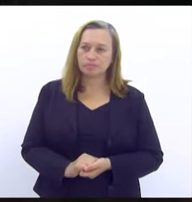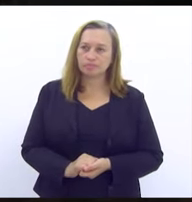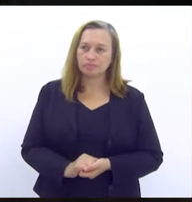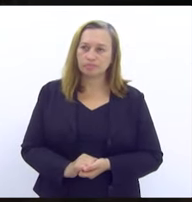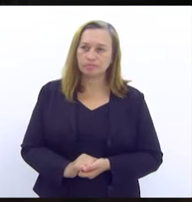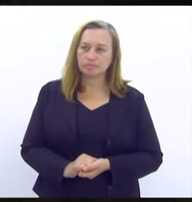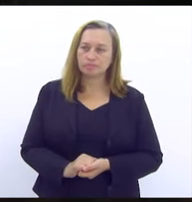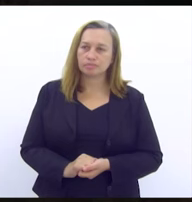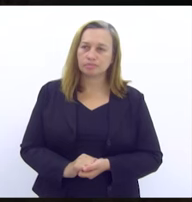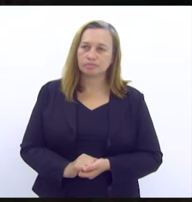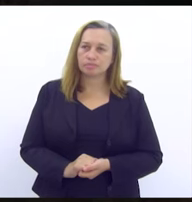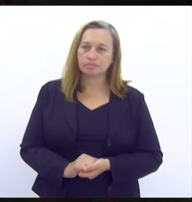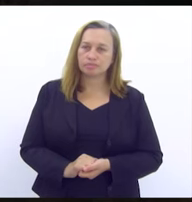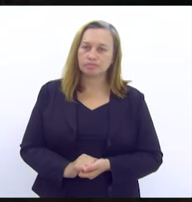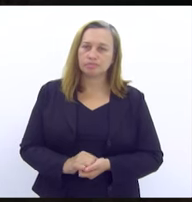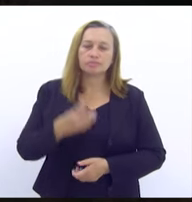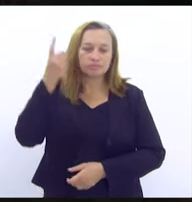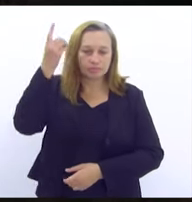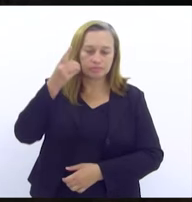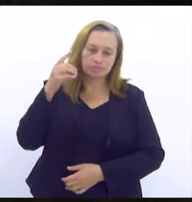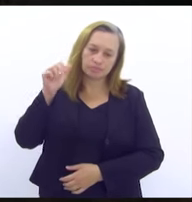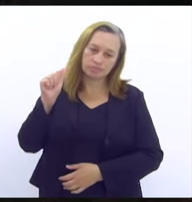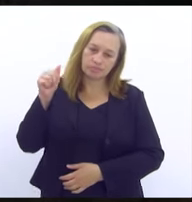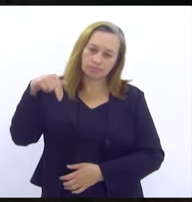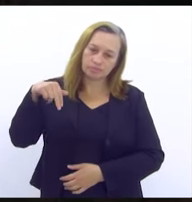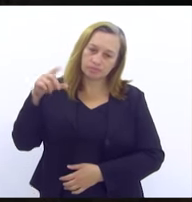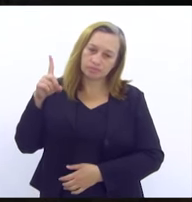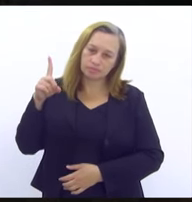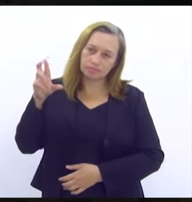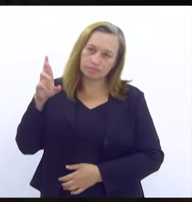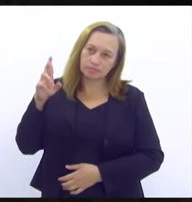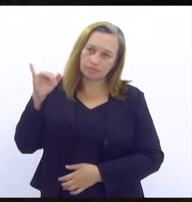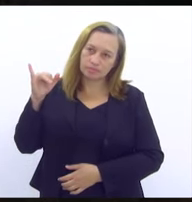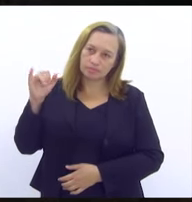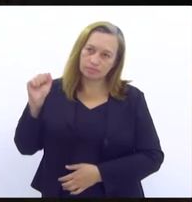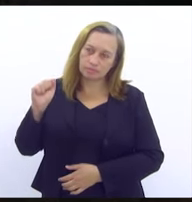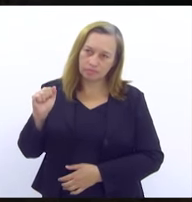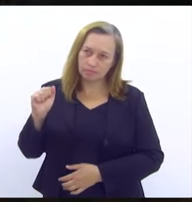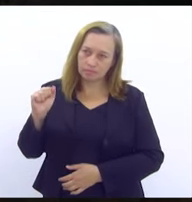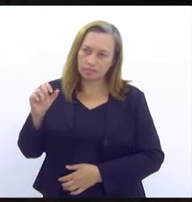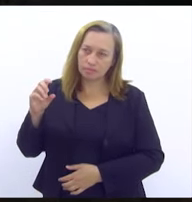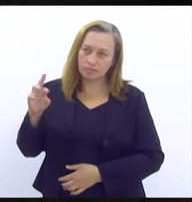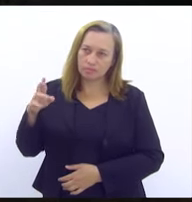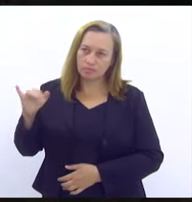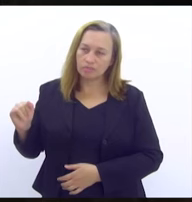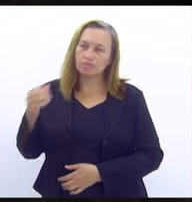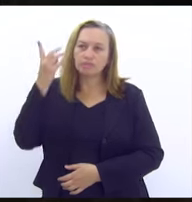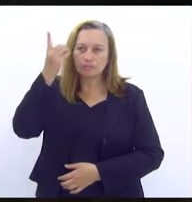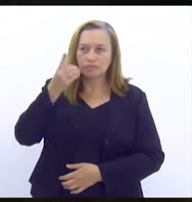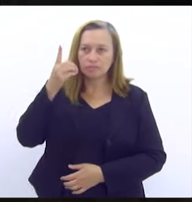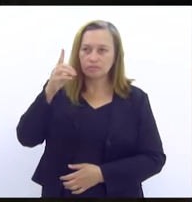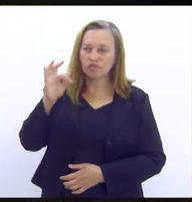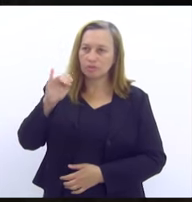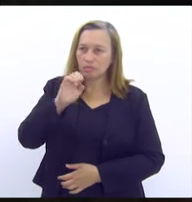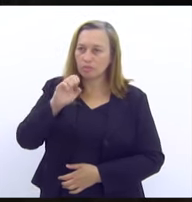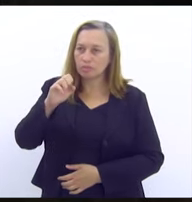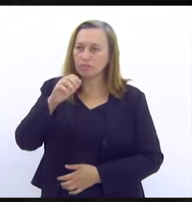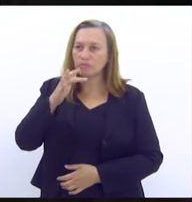Deputado Tiago Rangel. Deputado André Correia. Deputado Brazão. Deputado Felipe